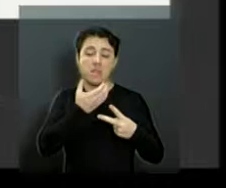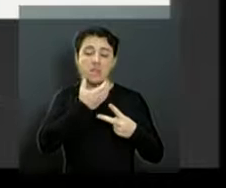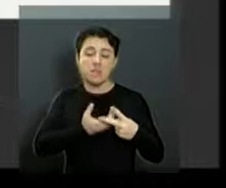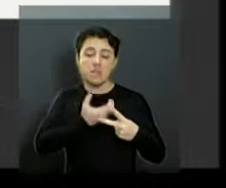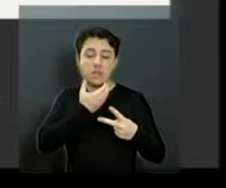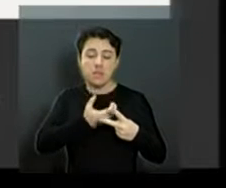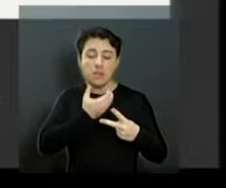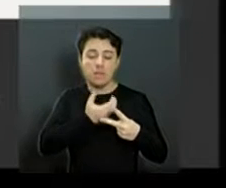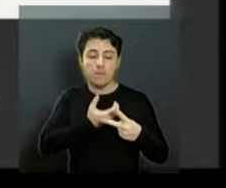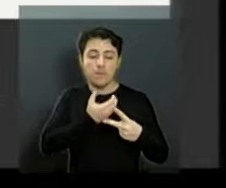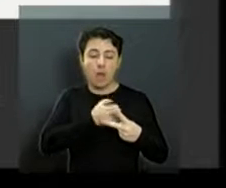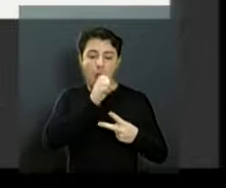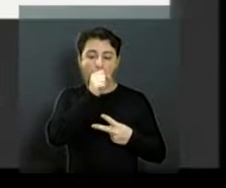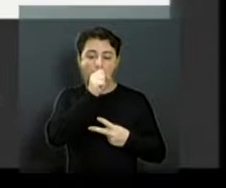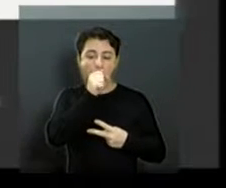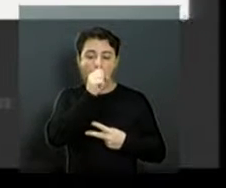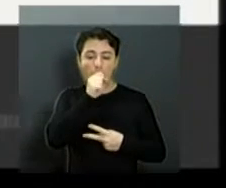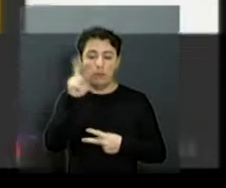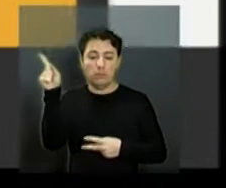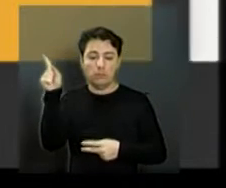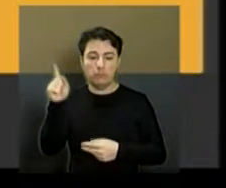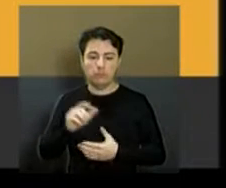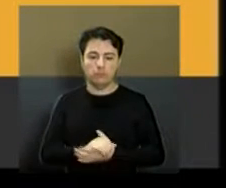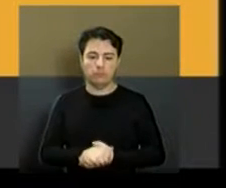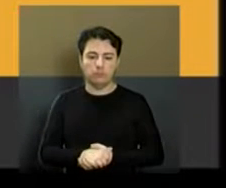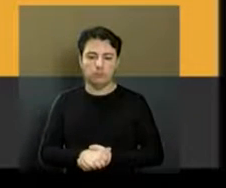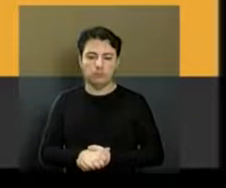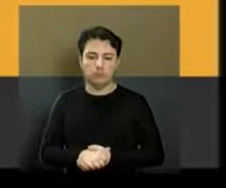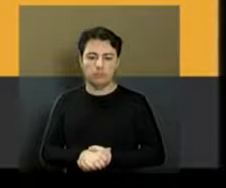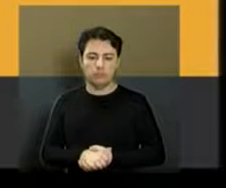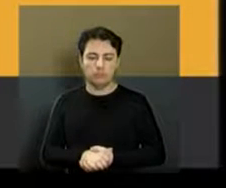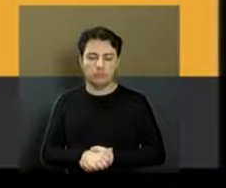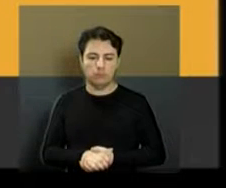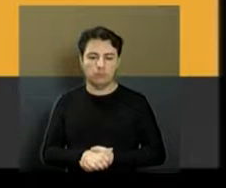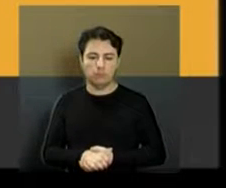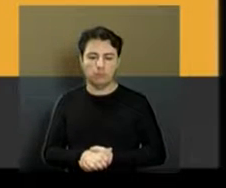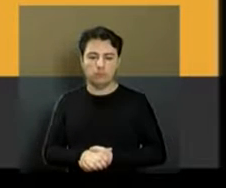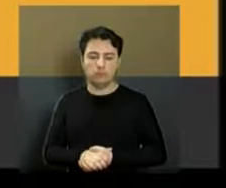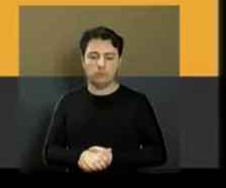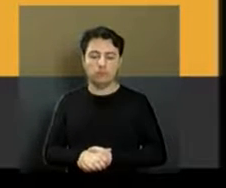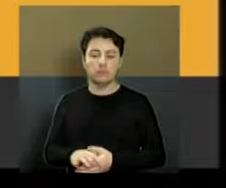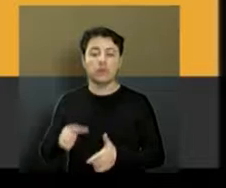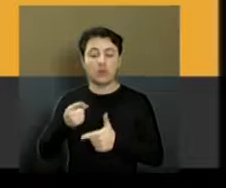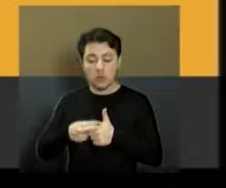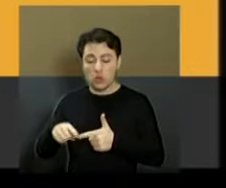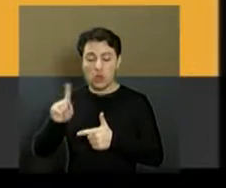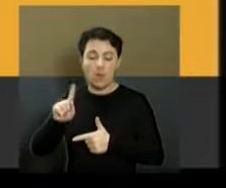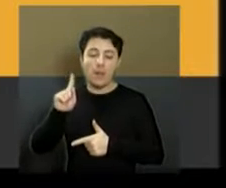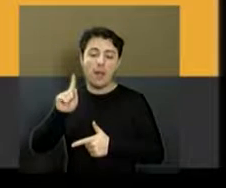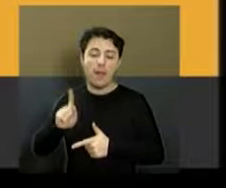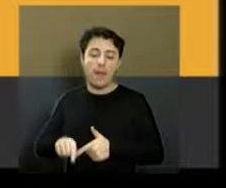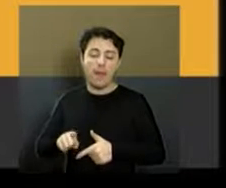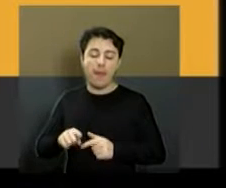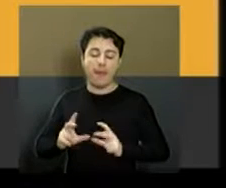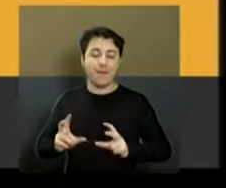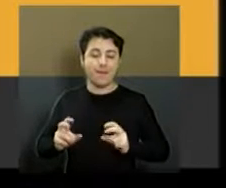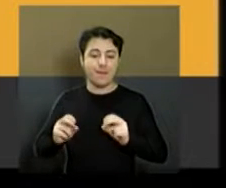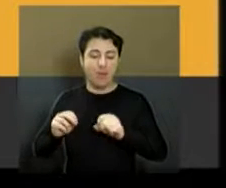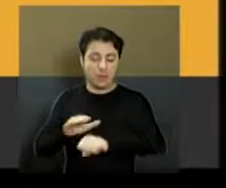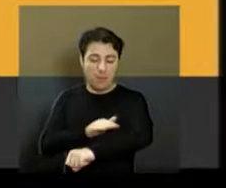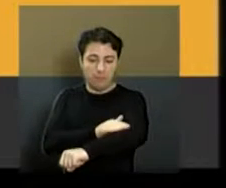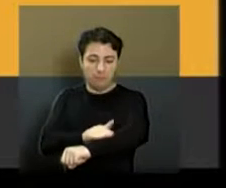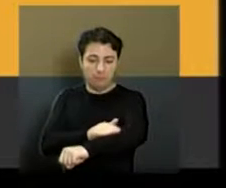laranja. O mês de dezembro também leva a cor laranja, com a intenção de estimular a população na prevenção e no diagnóstico ao câncer de